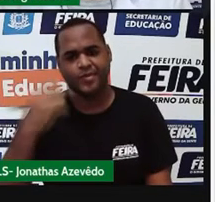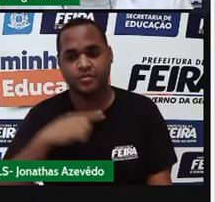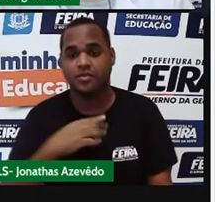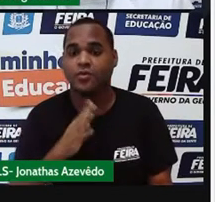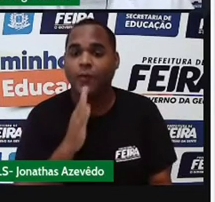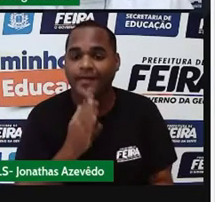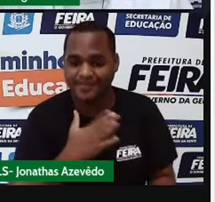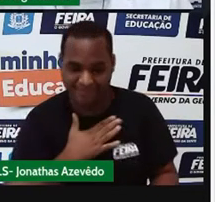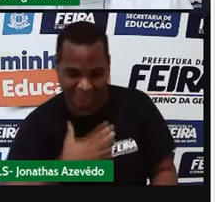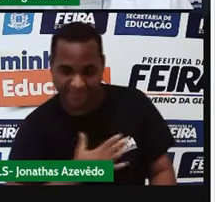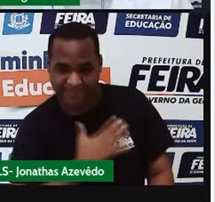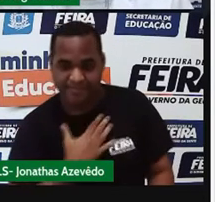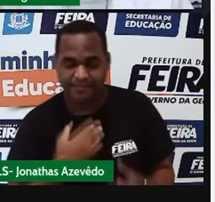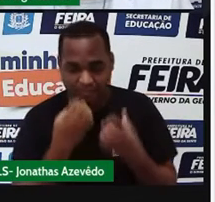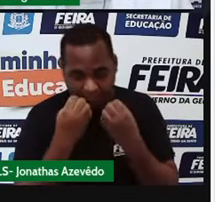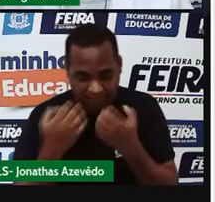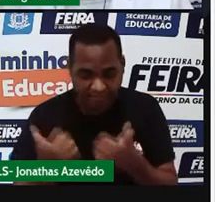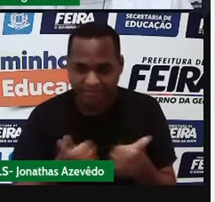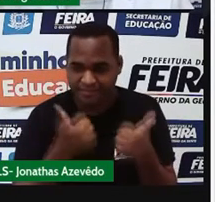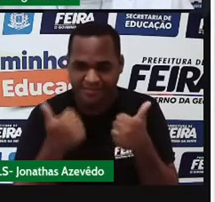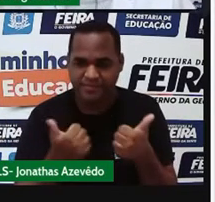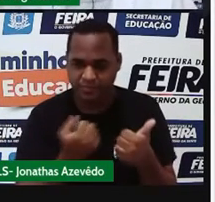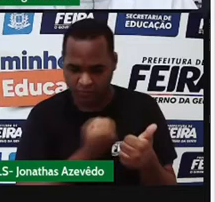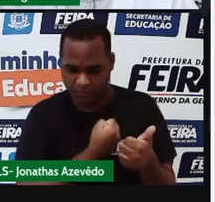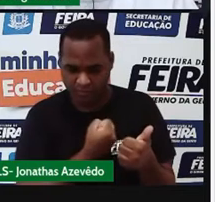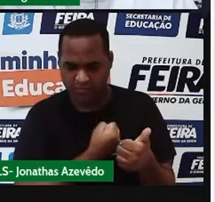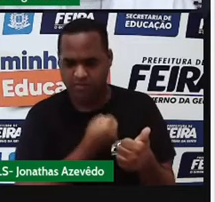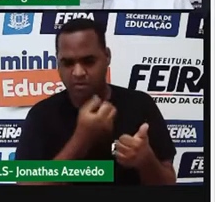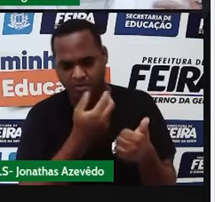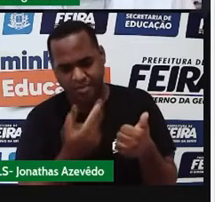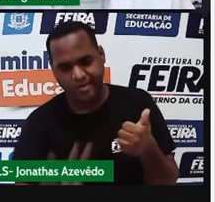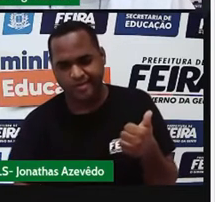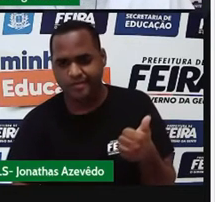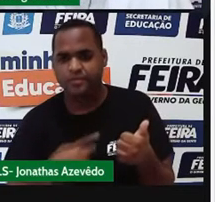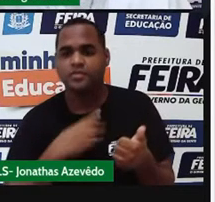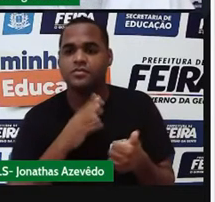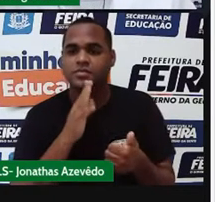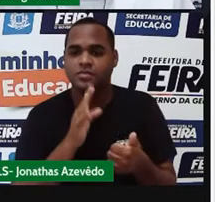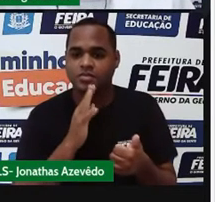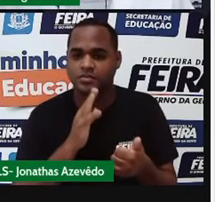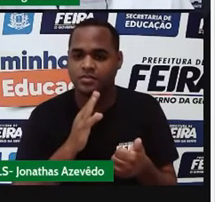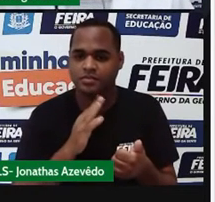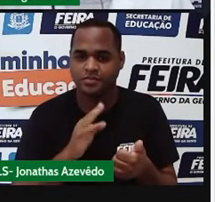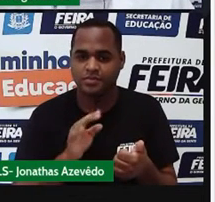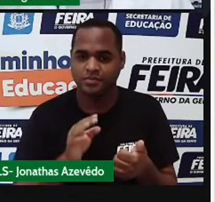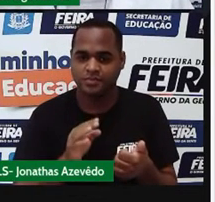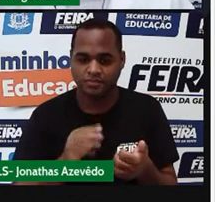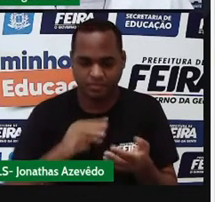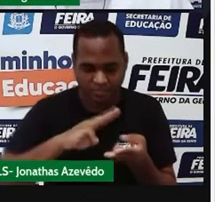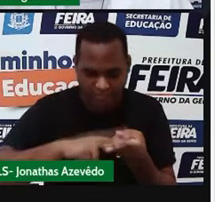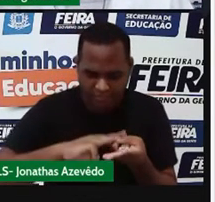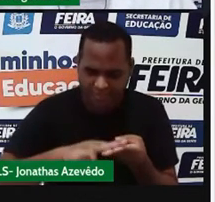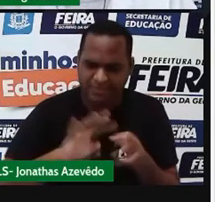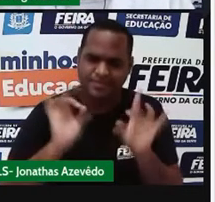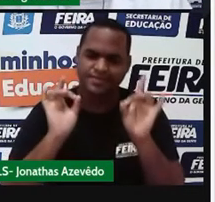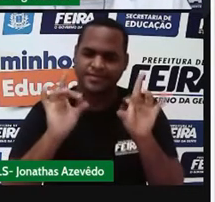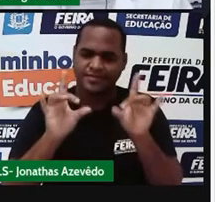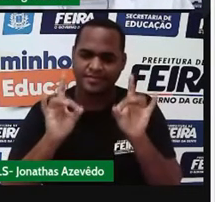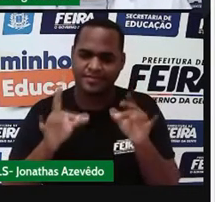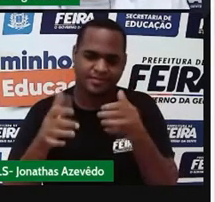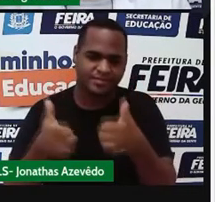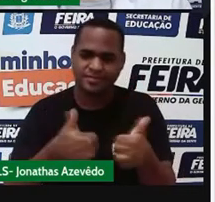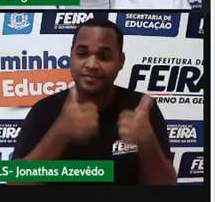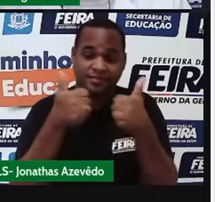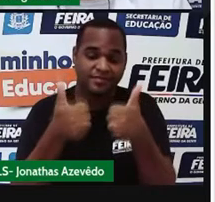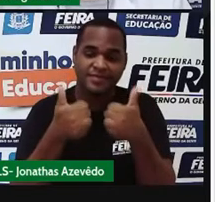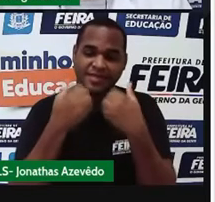isso você gostou nerd saber que existe esse número a matemática é ou não é fascinante né matemática tem